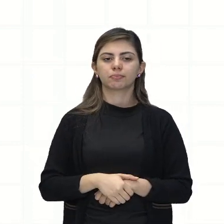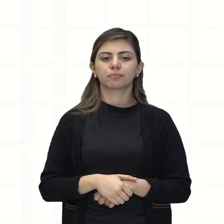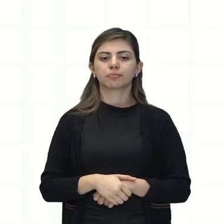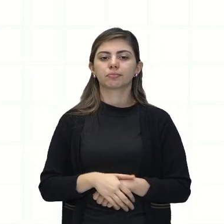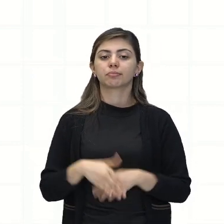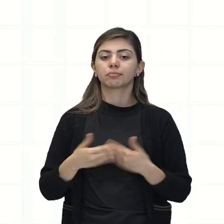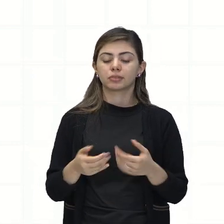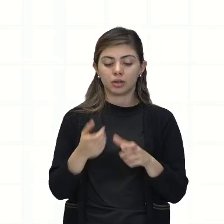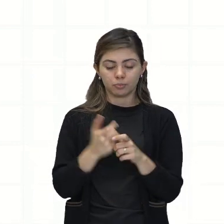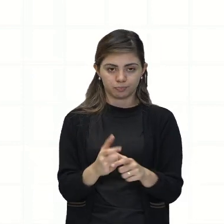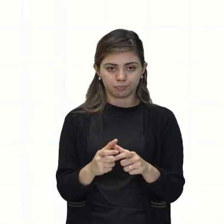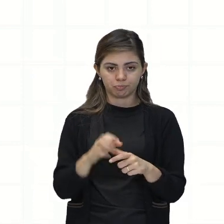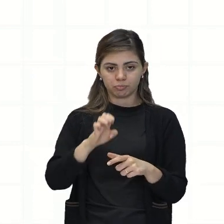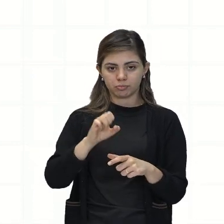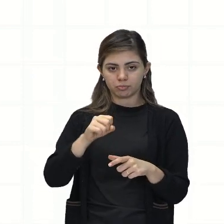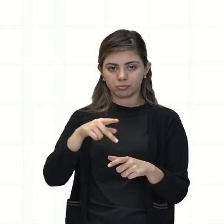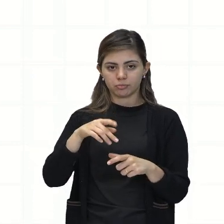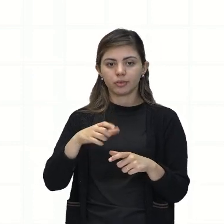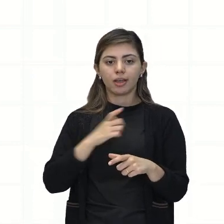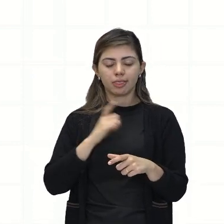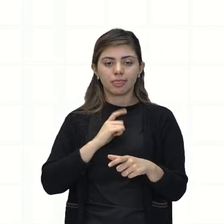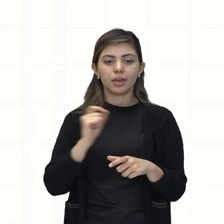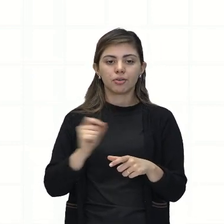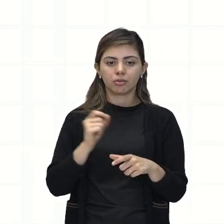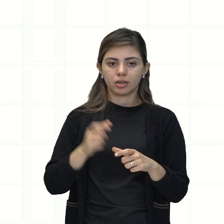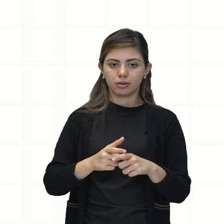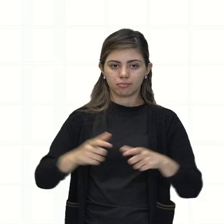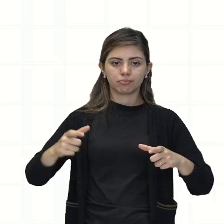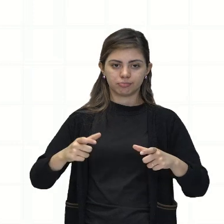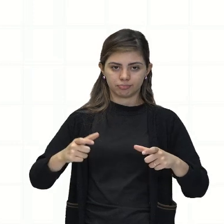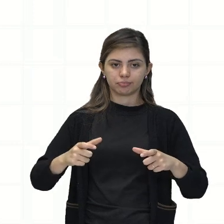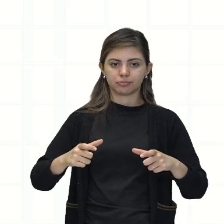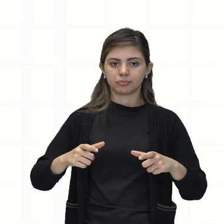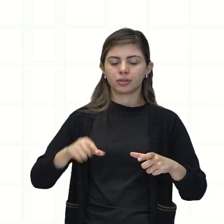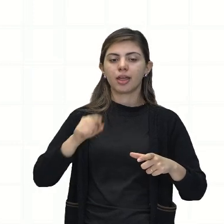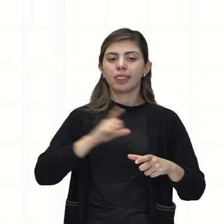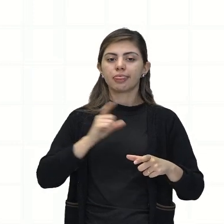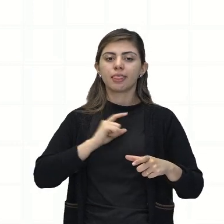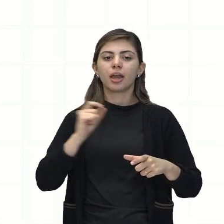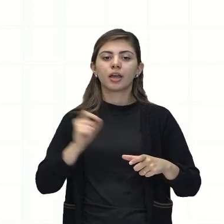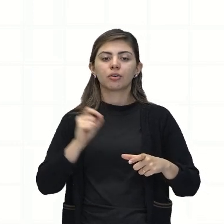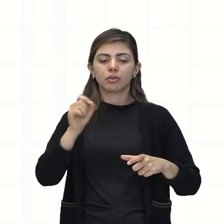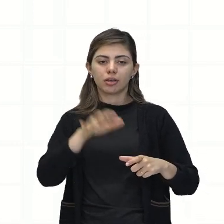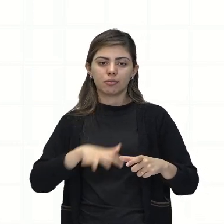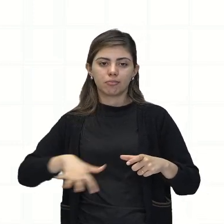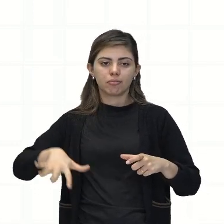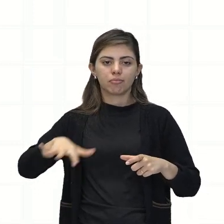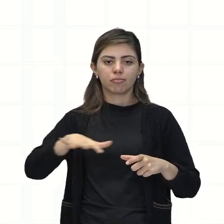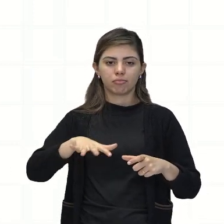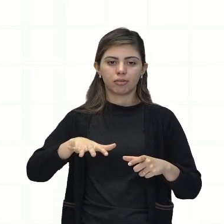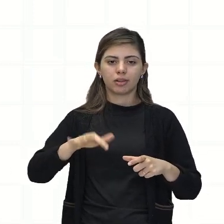de espécie compõe os gênero, o conjunto de gênero vão